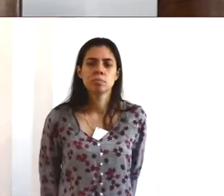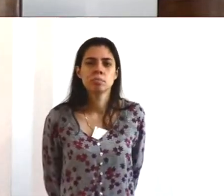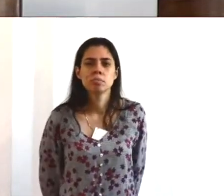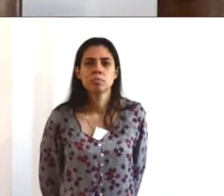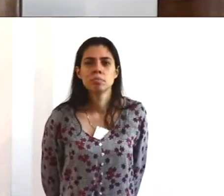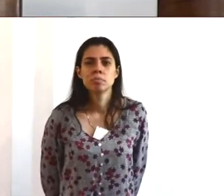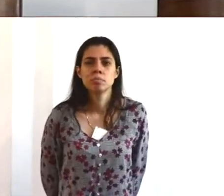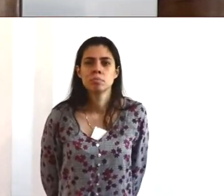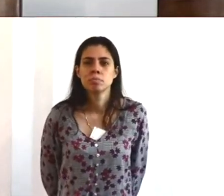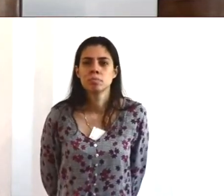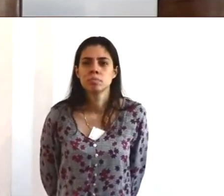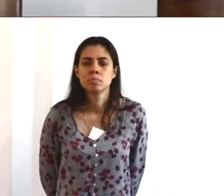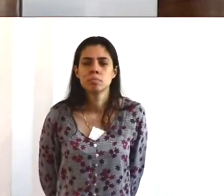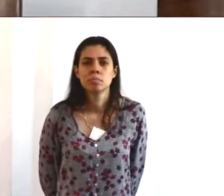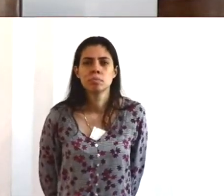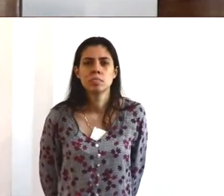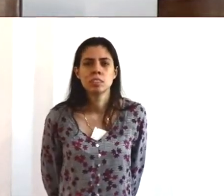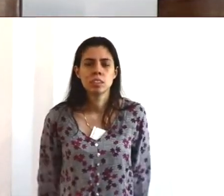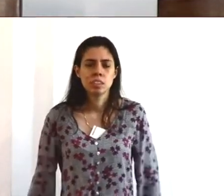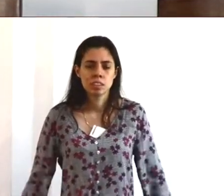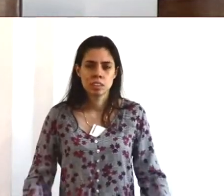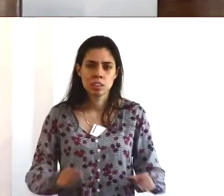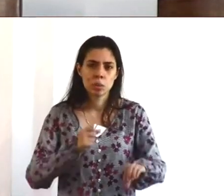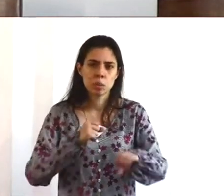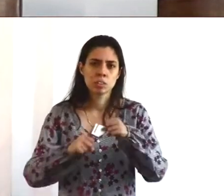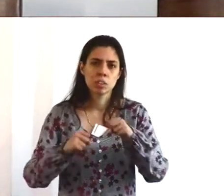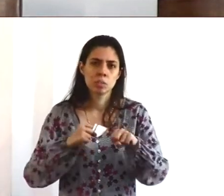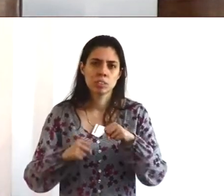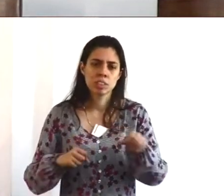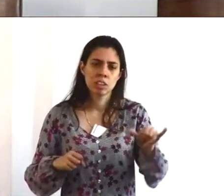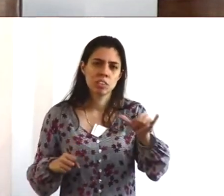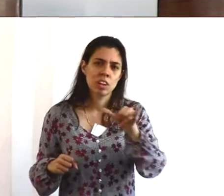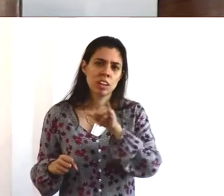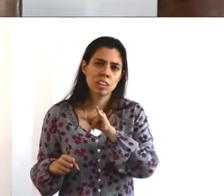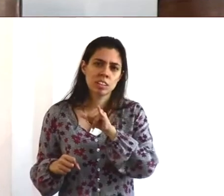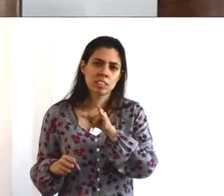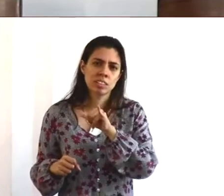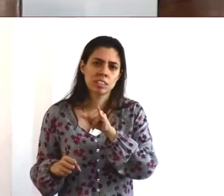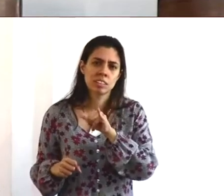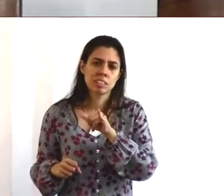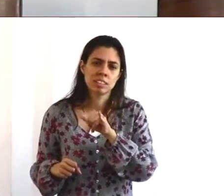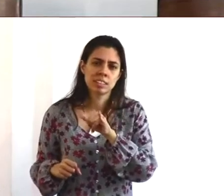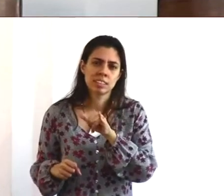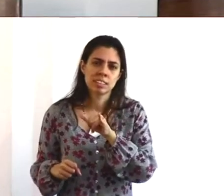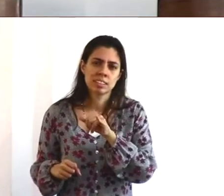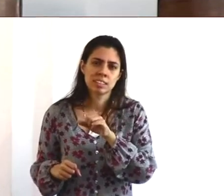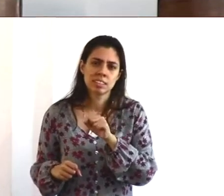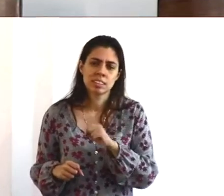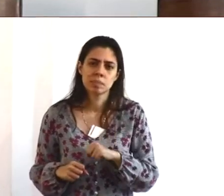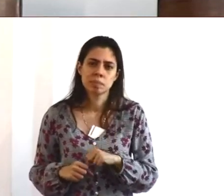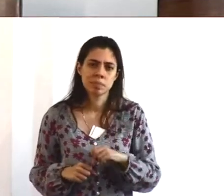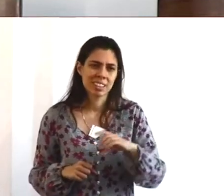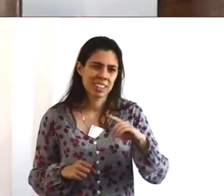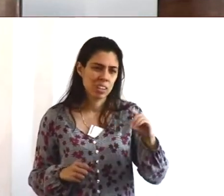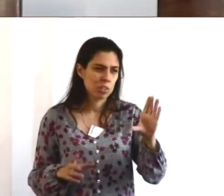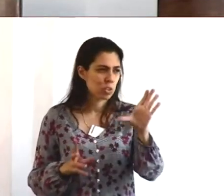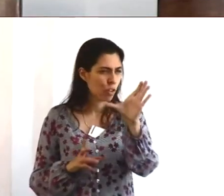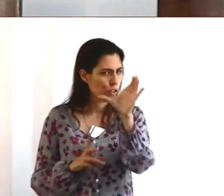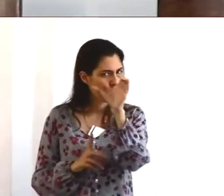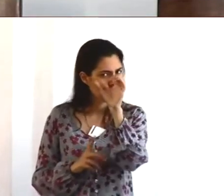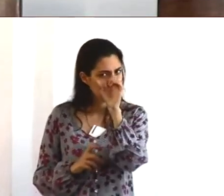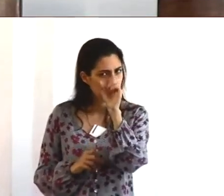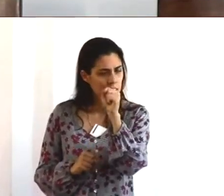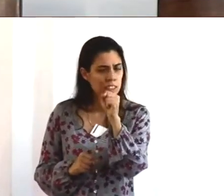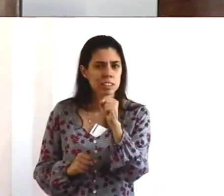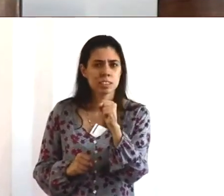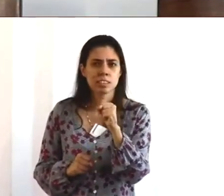E diante disso, o salmista vai dizer: se eu sei que Deus é refúgio, que Deus é fortaleza,